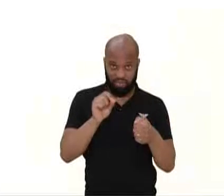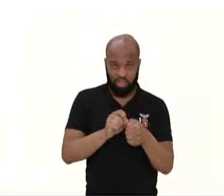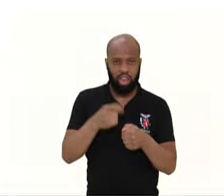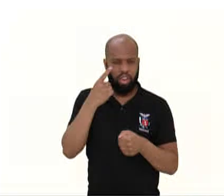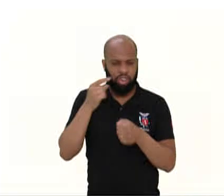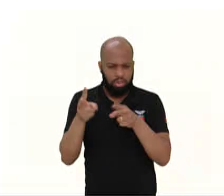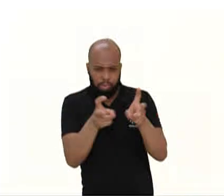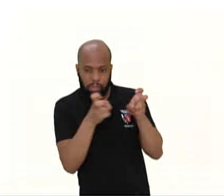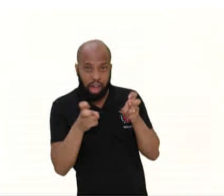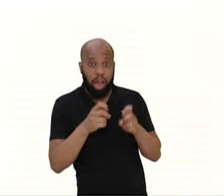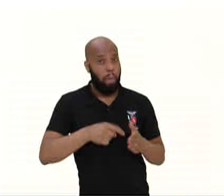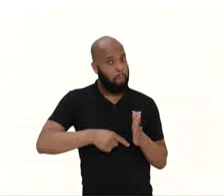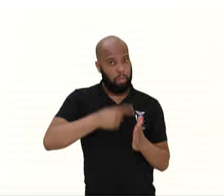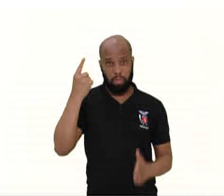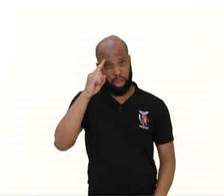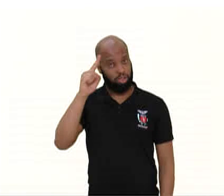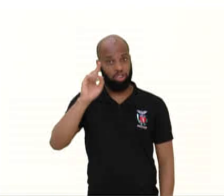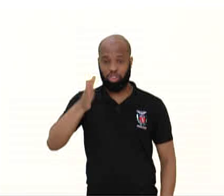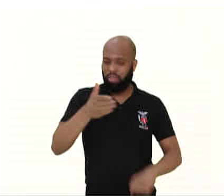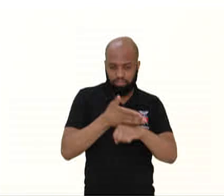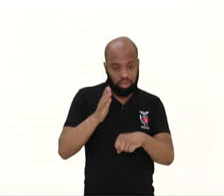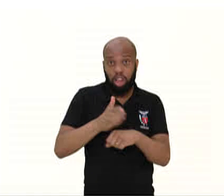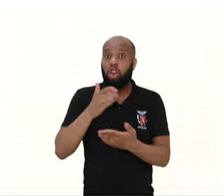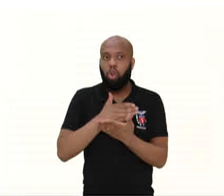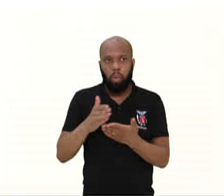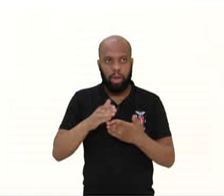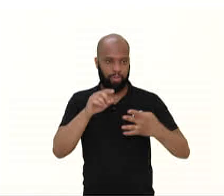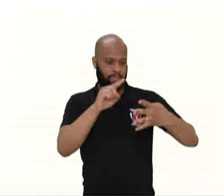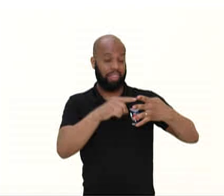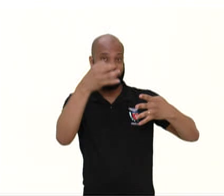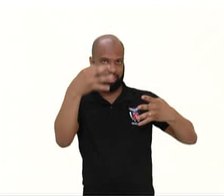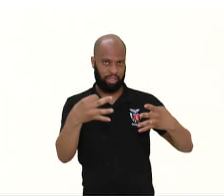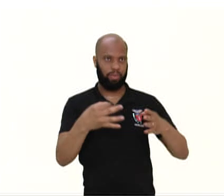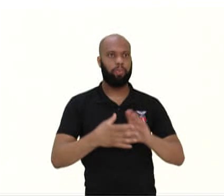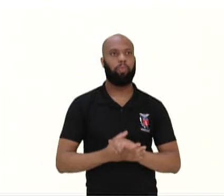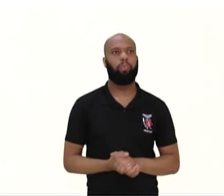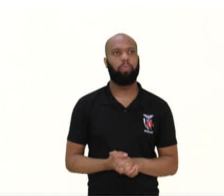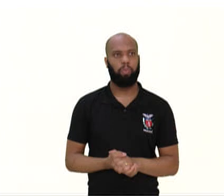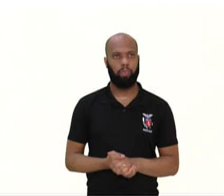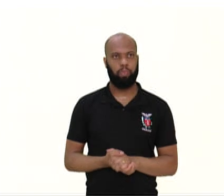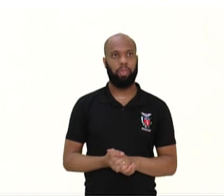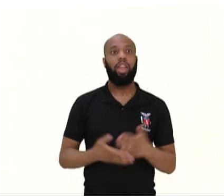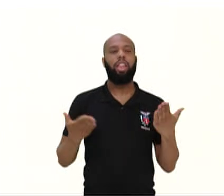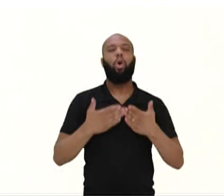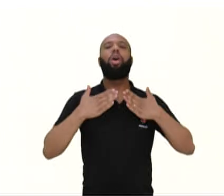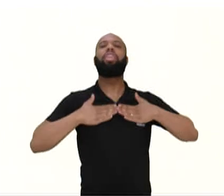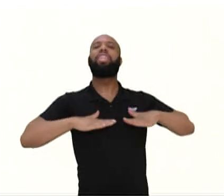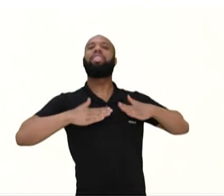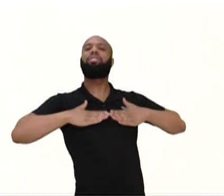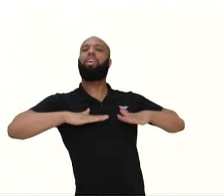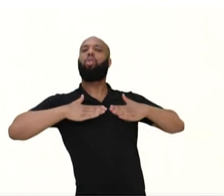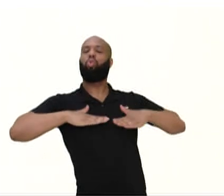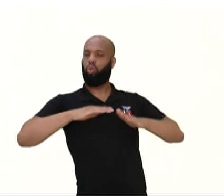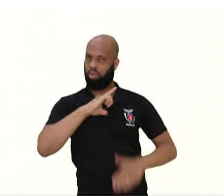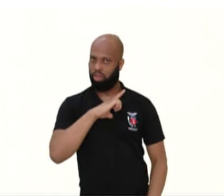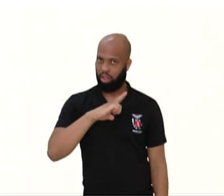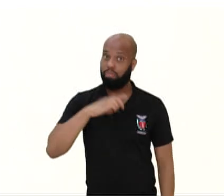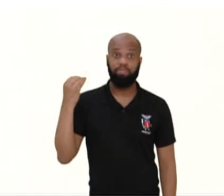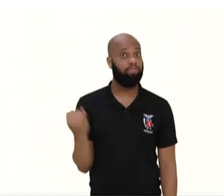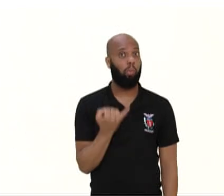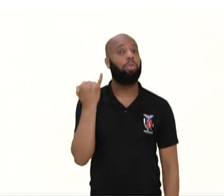ser observada desde o primeiro dia de treino, essa é a alternativa mais adequada. O descanso. Então, o